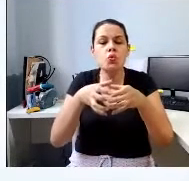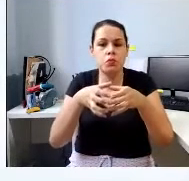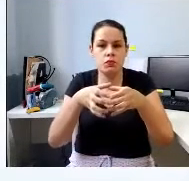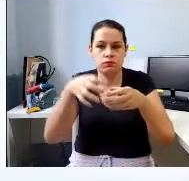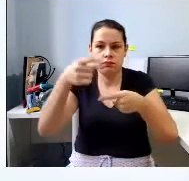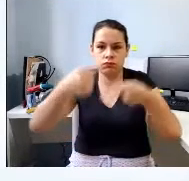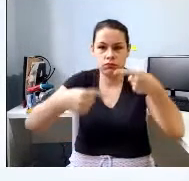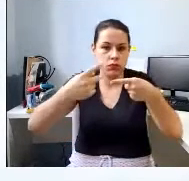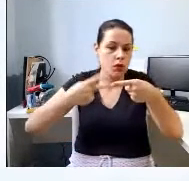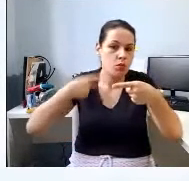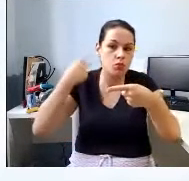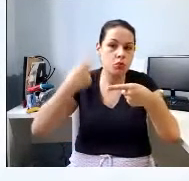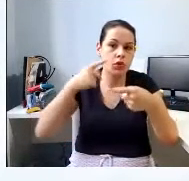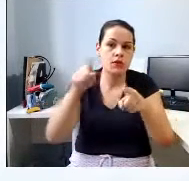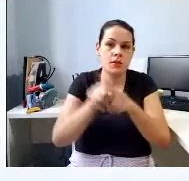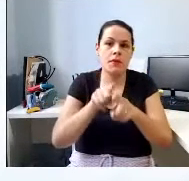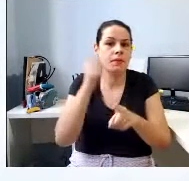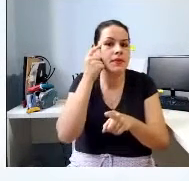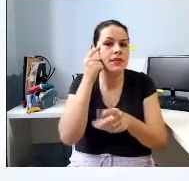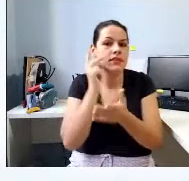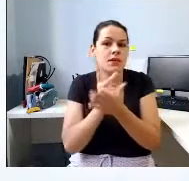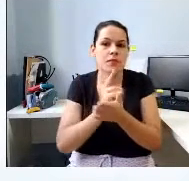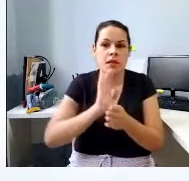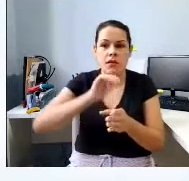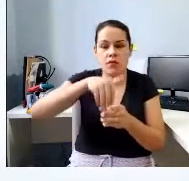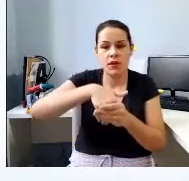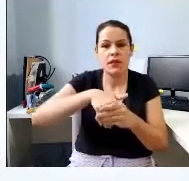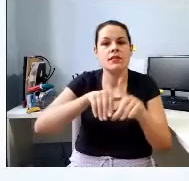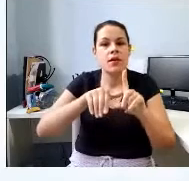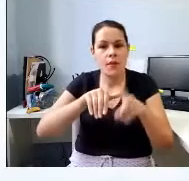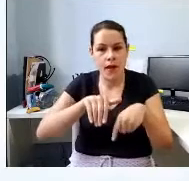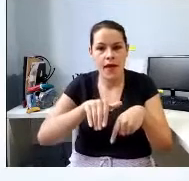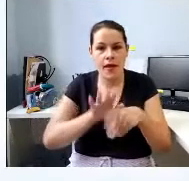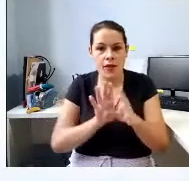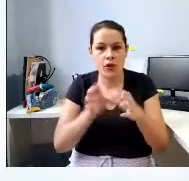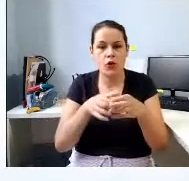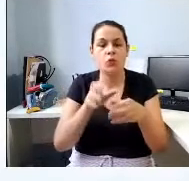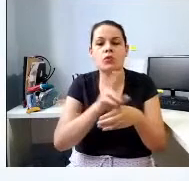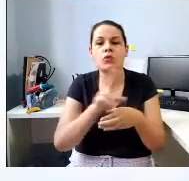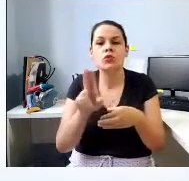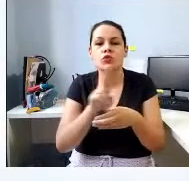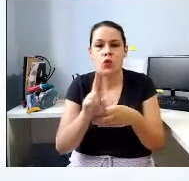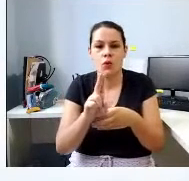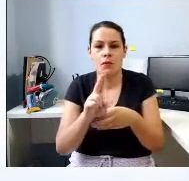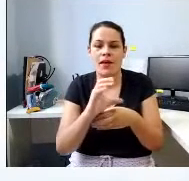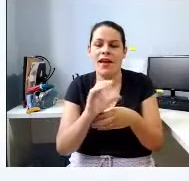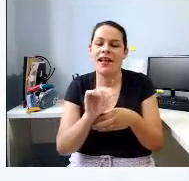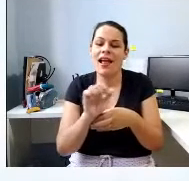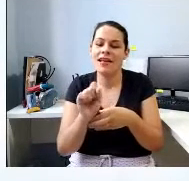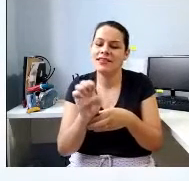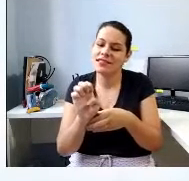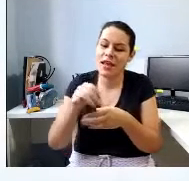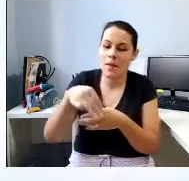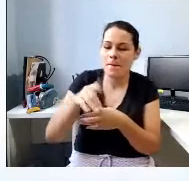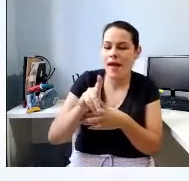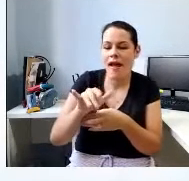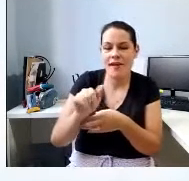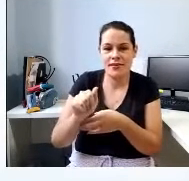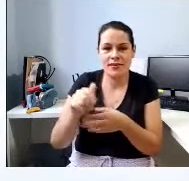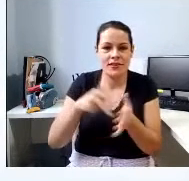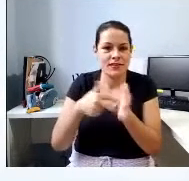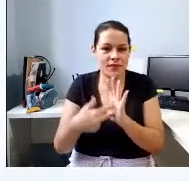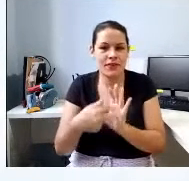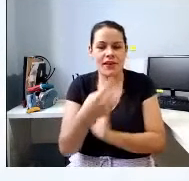político institucional eleitoral, é o partido chamado da classe média, que entre